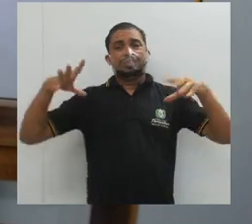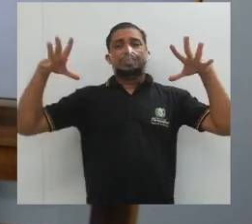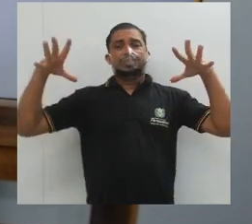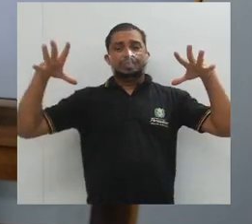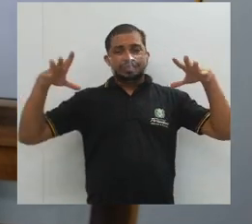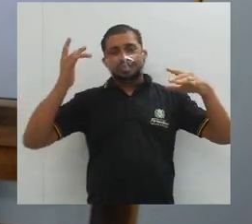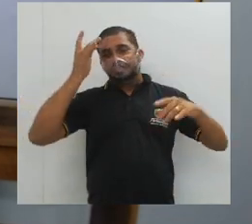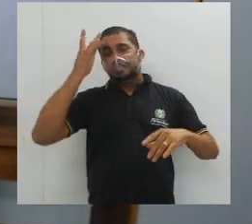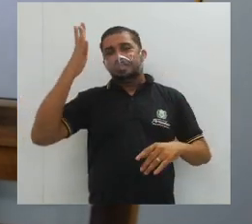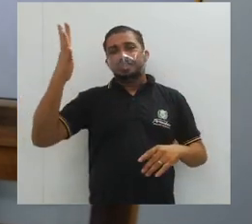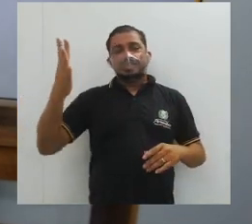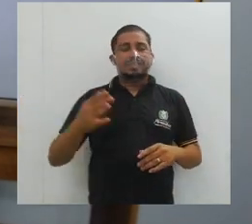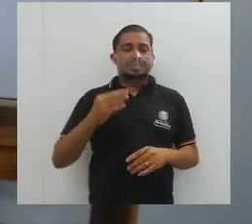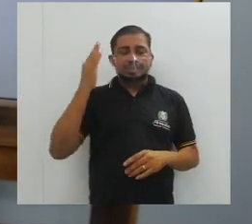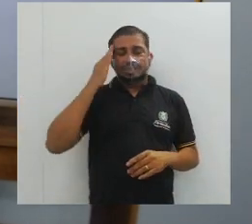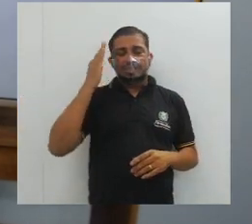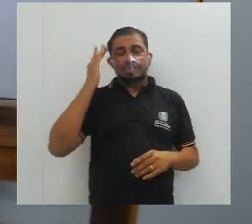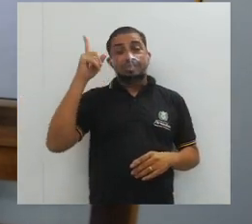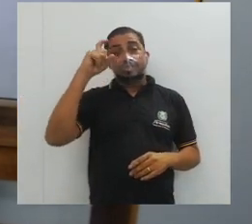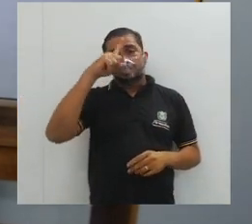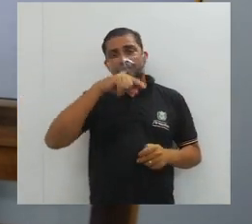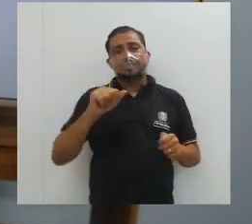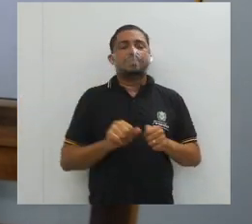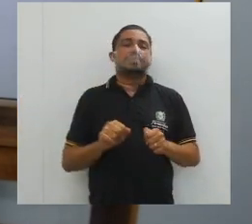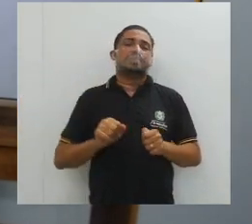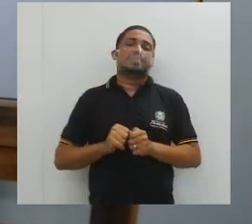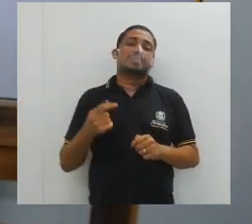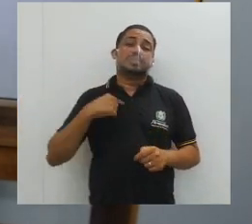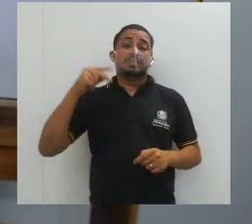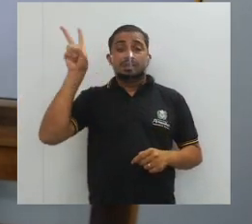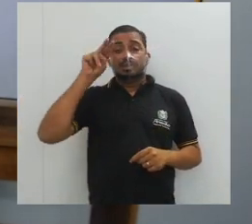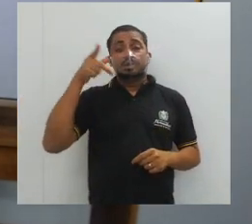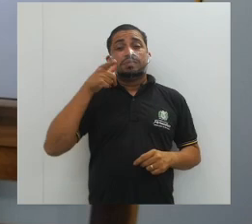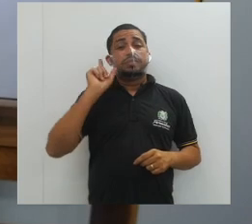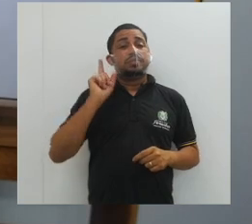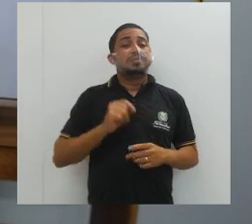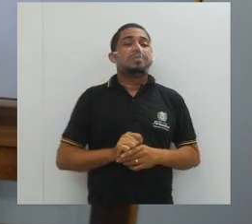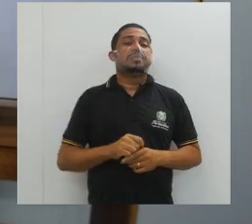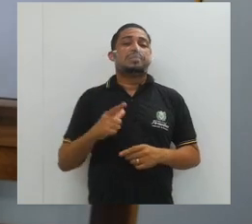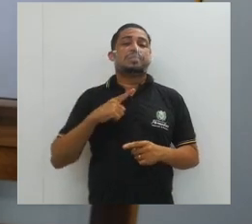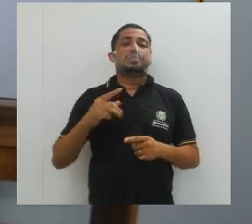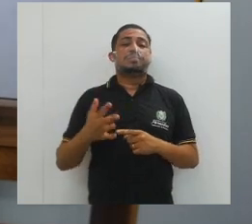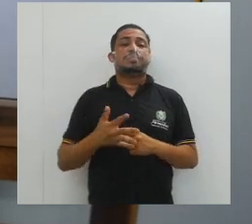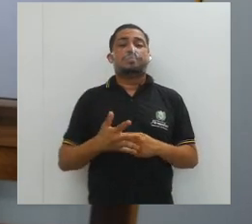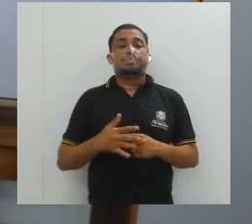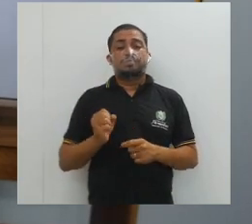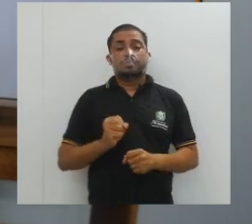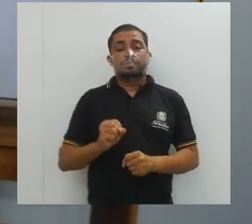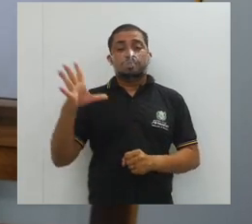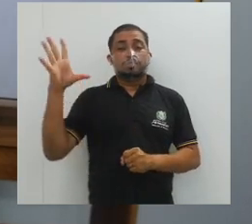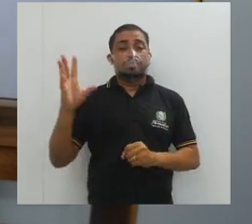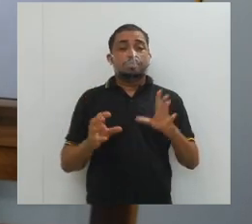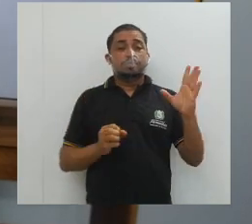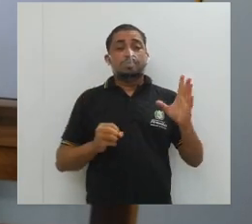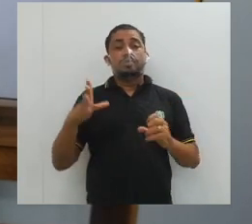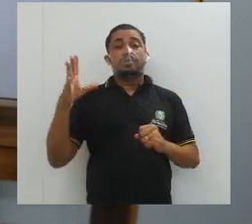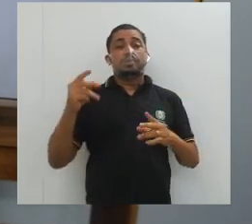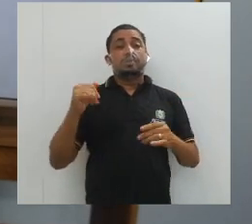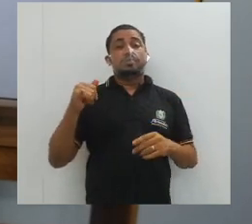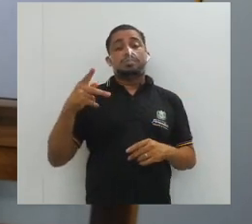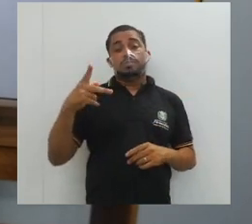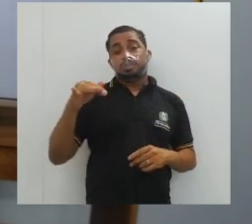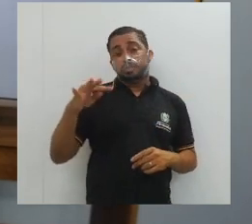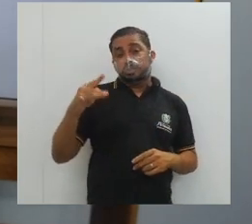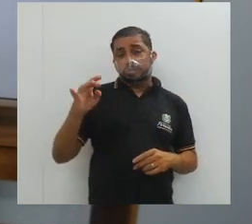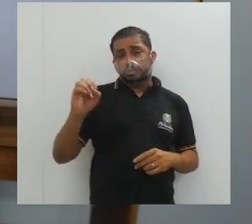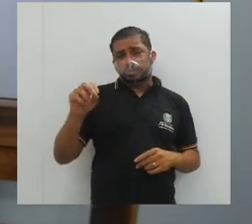de entender, né? Muito difícil de fazer. E eu lembrava ontem para vocês do motor a explosão, né? O piston presente